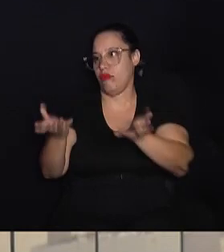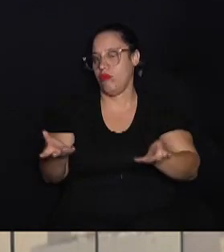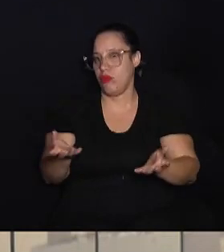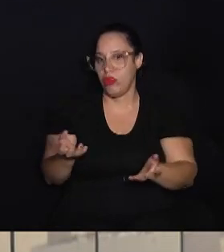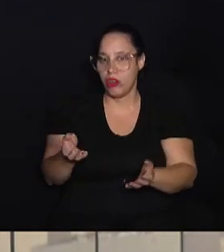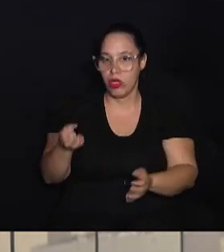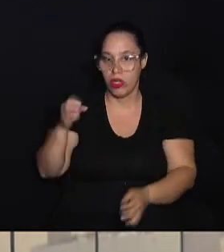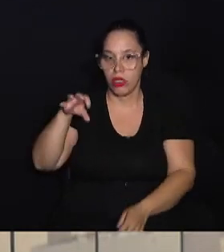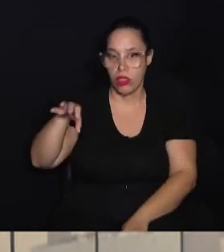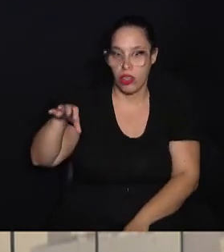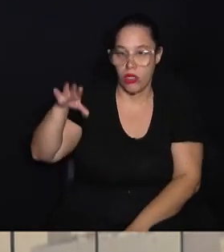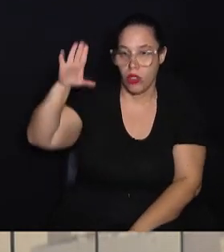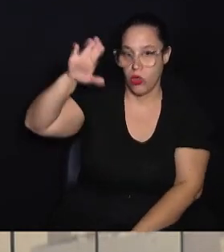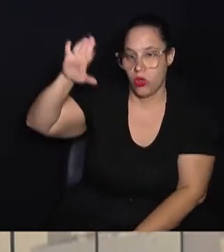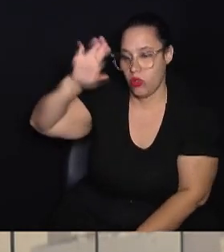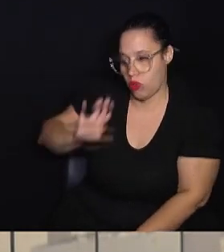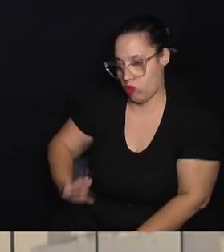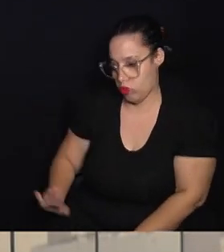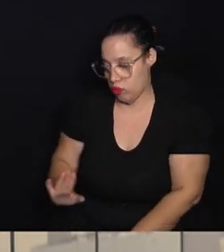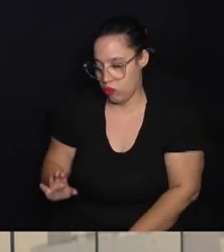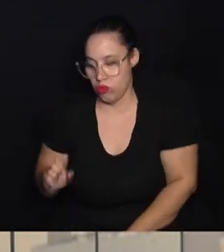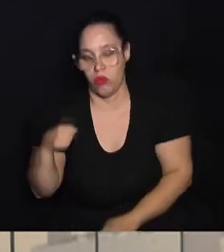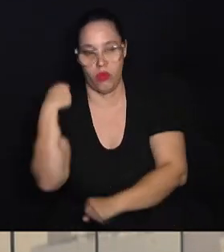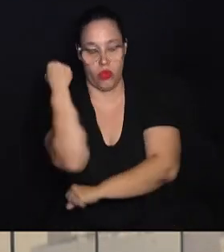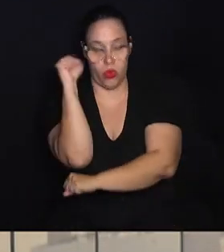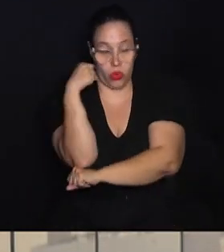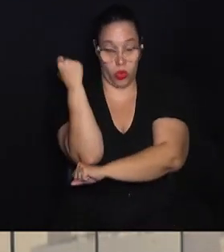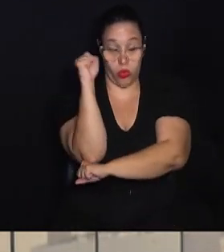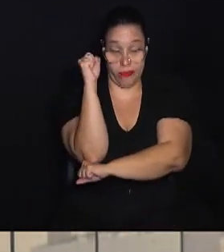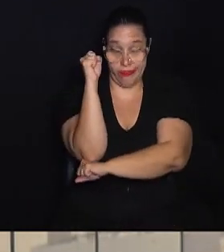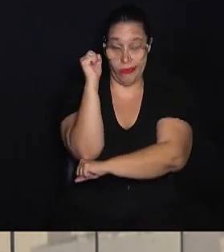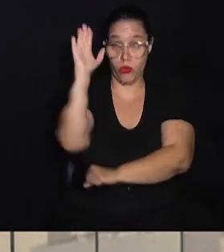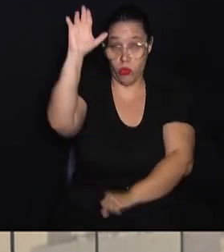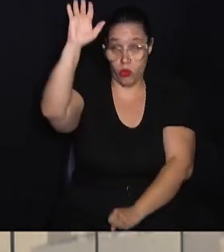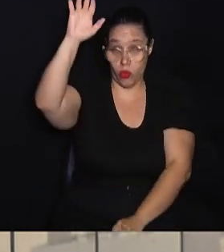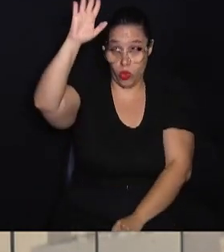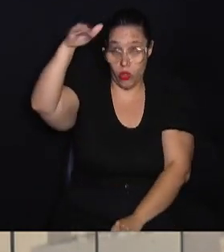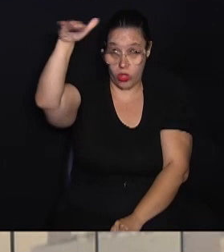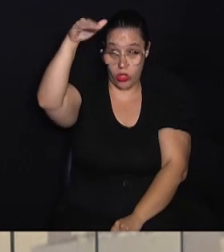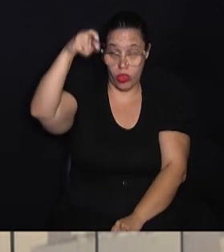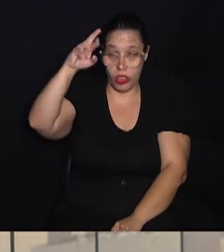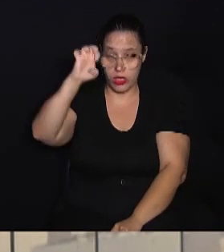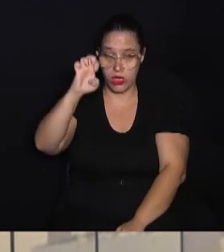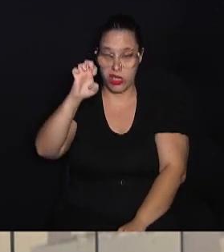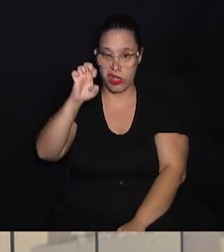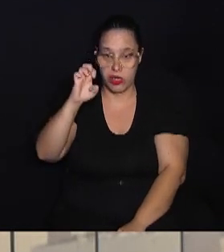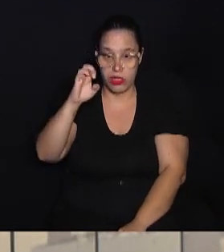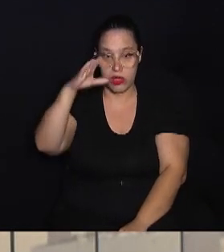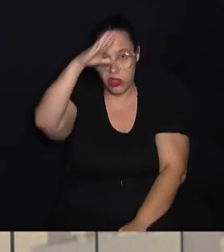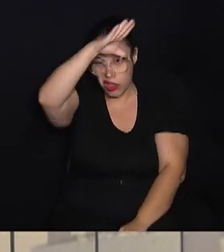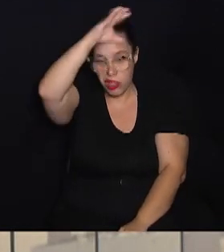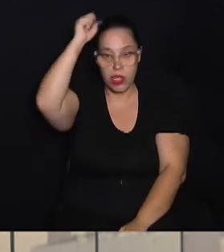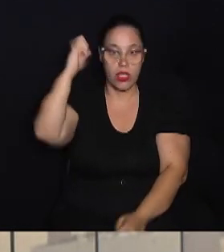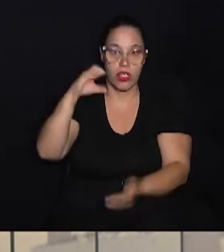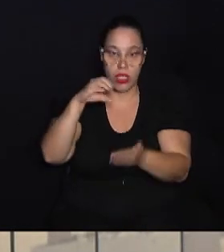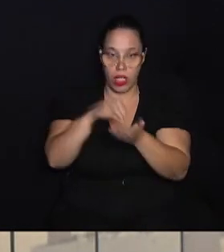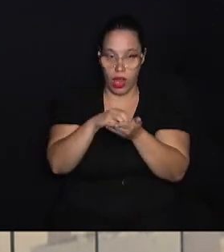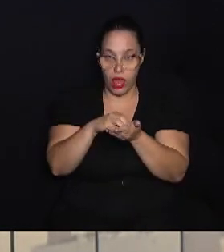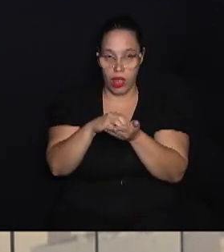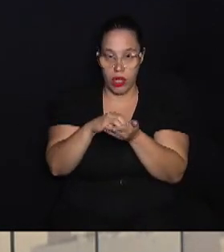excluir o extremo norte e o sul. Então, esses focos todos, eles que estão na região norte, na região amazônica e no centro-oeste, eles